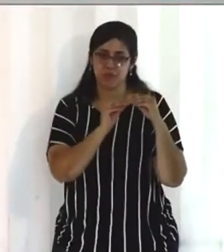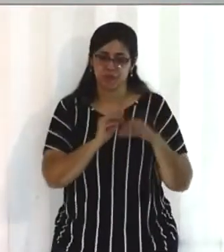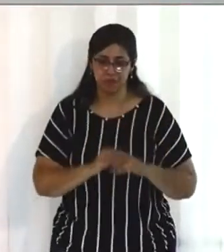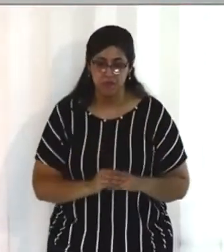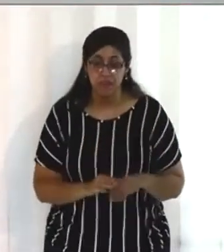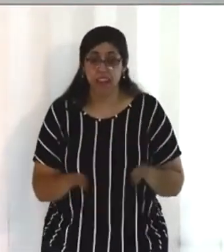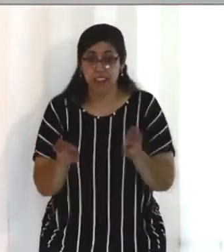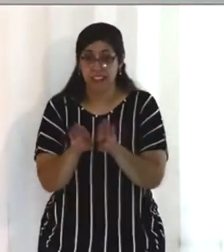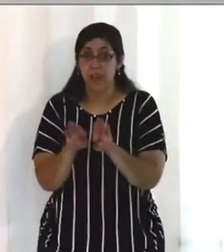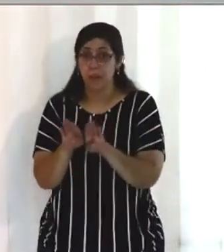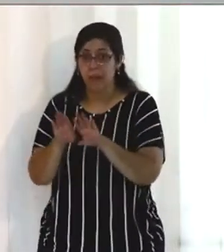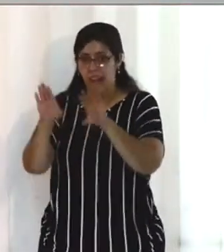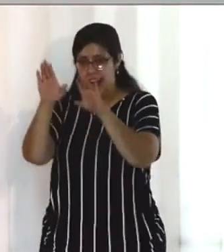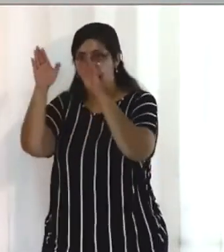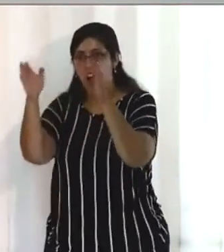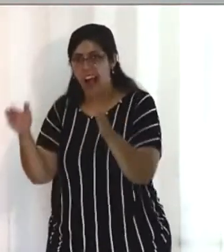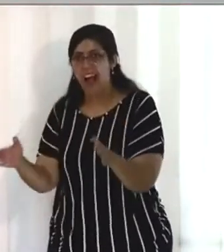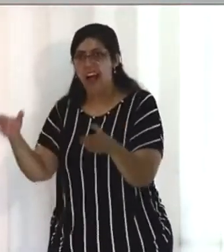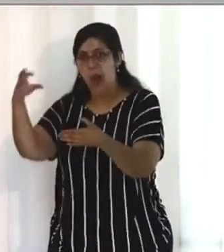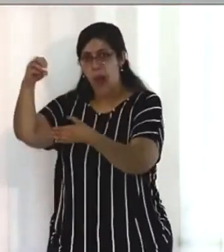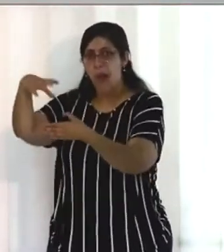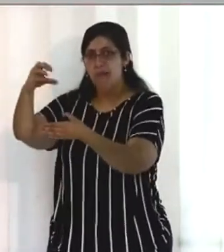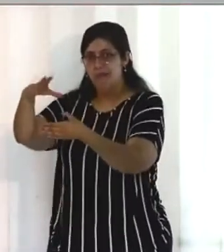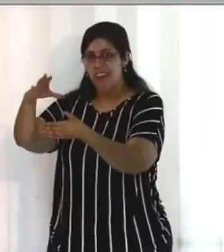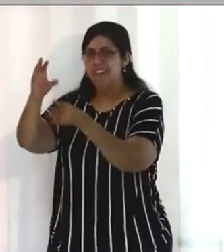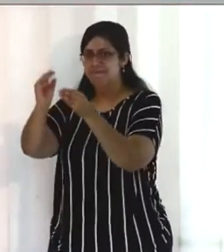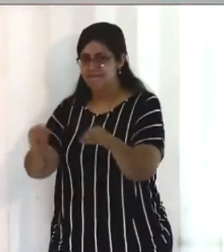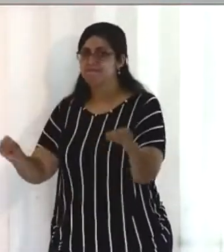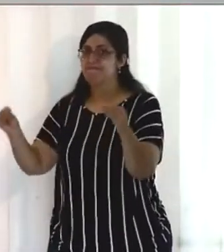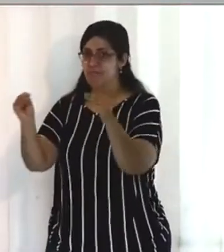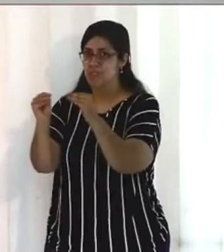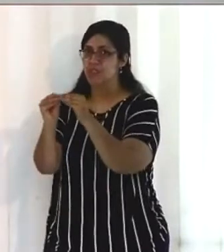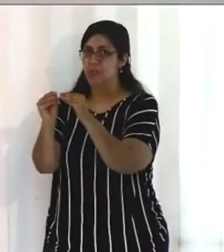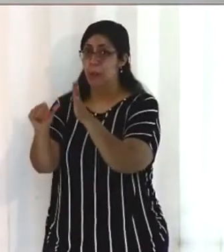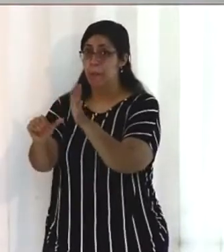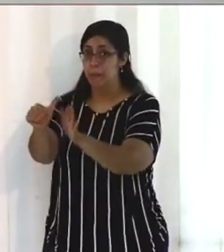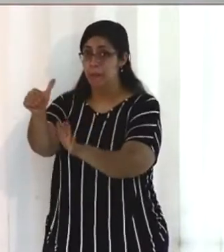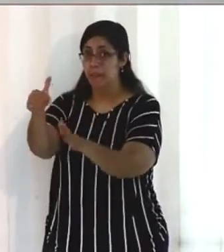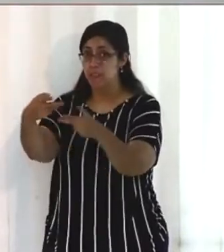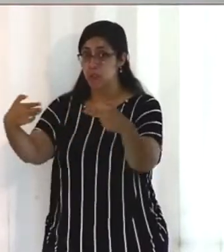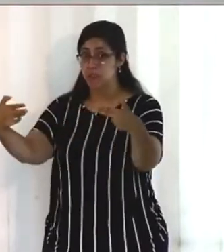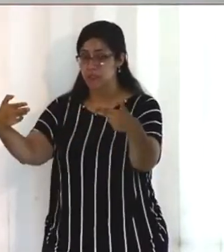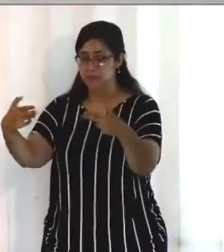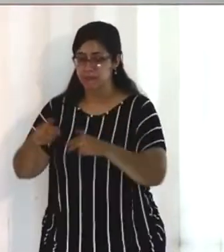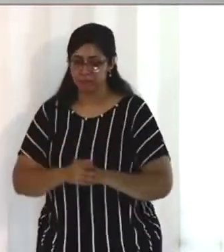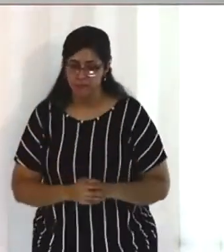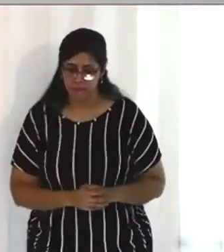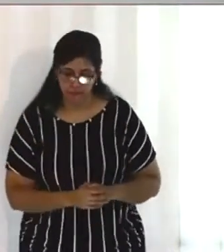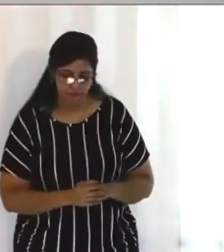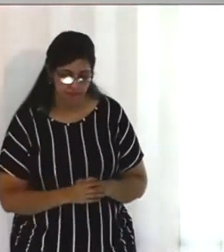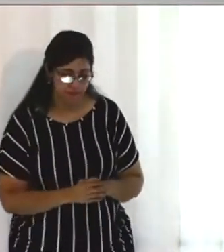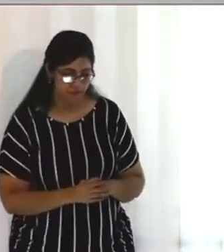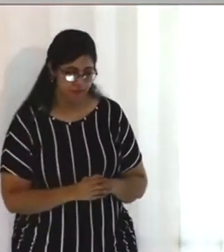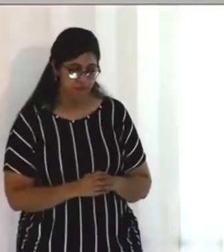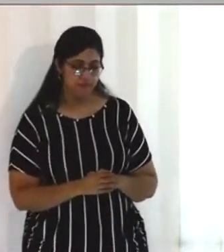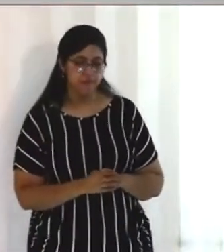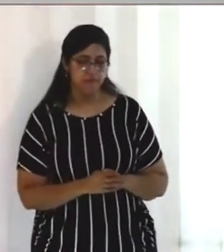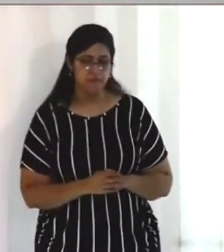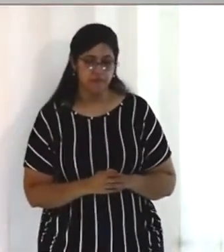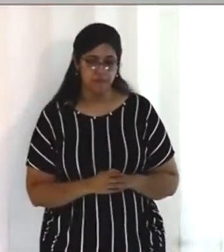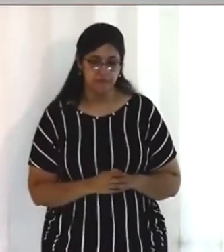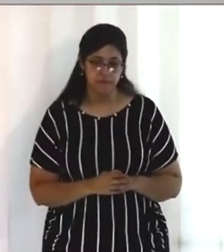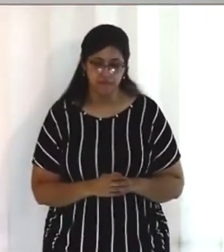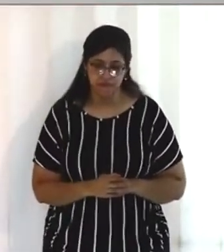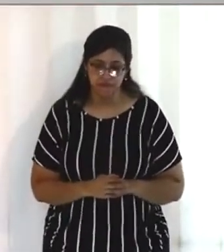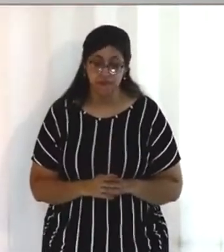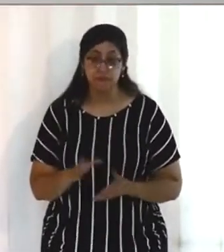ele trouxe agradou ao Senhor. A palavra é primícias. Consagração, então, em Abel é primícias.